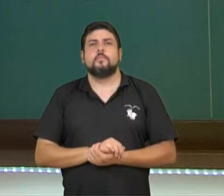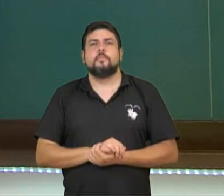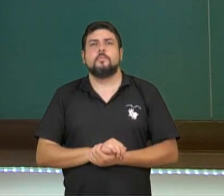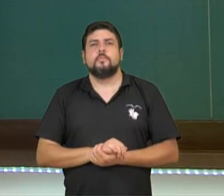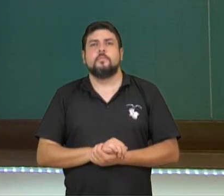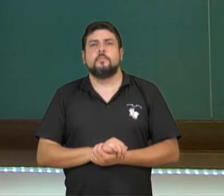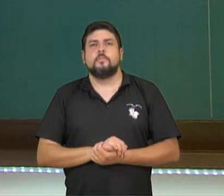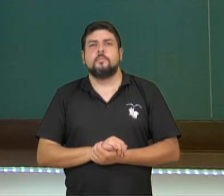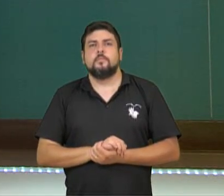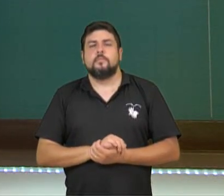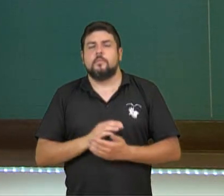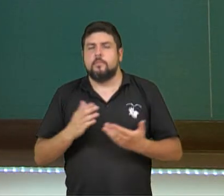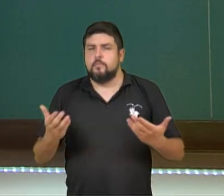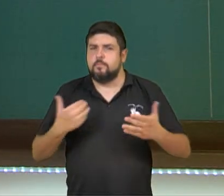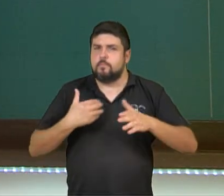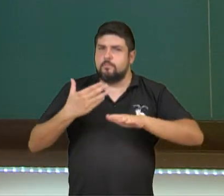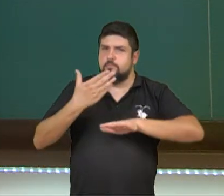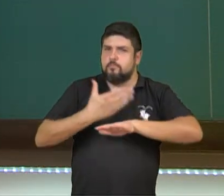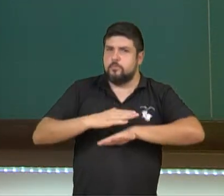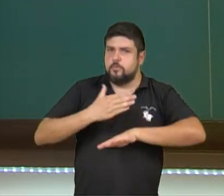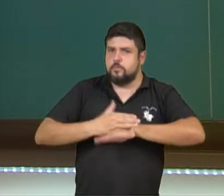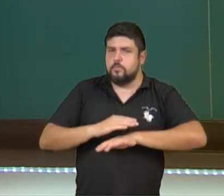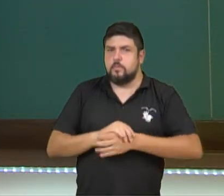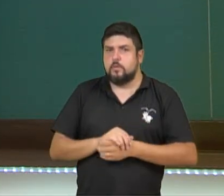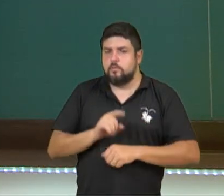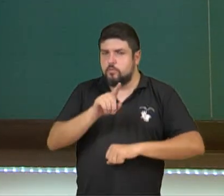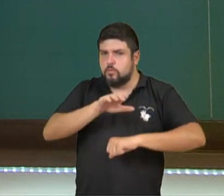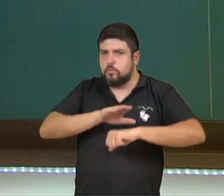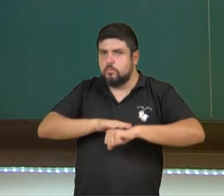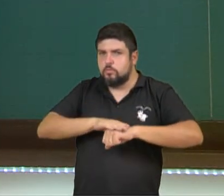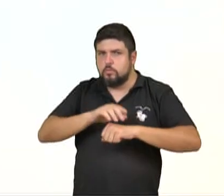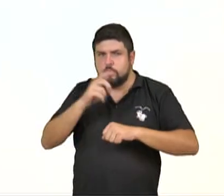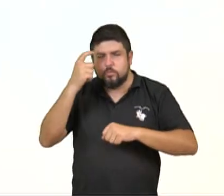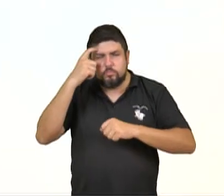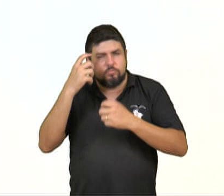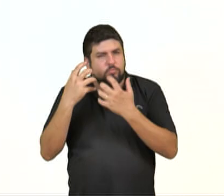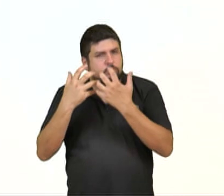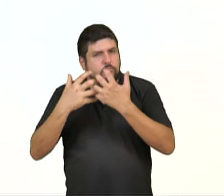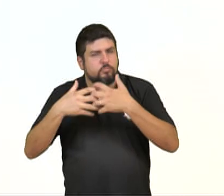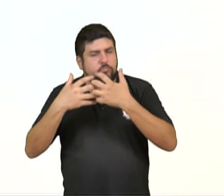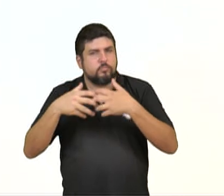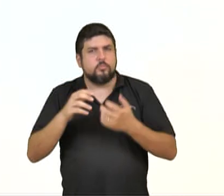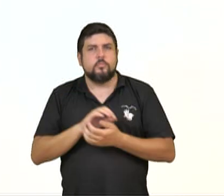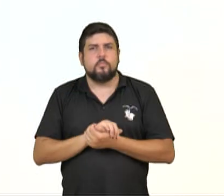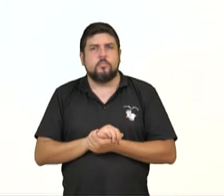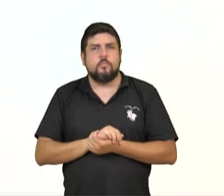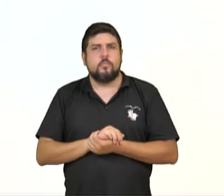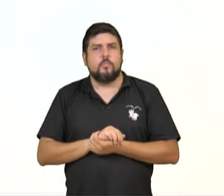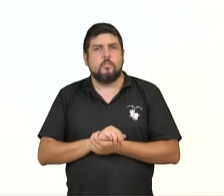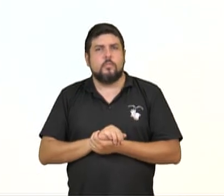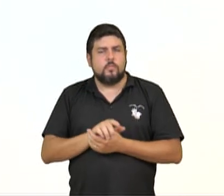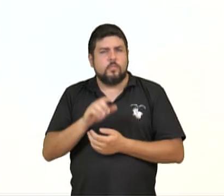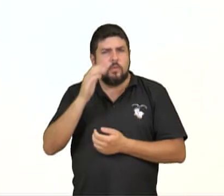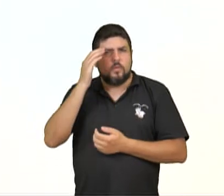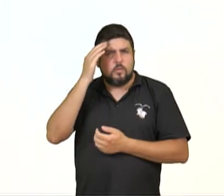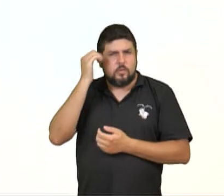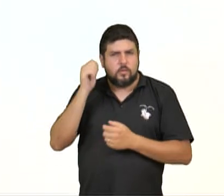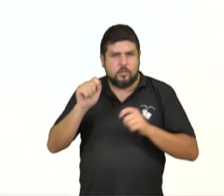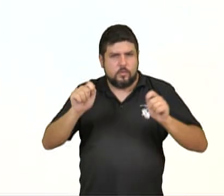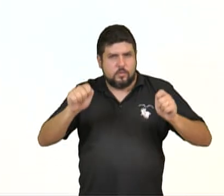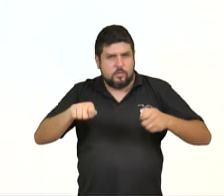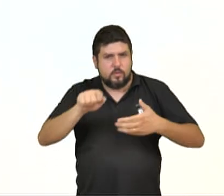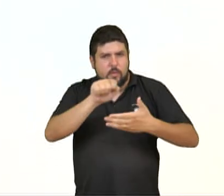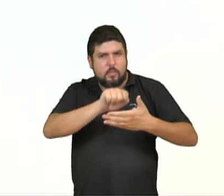Mão na massa para você. Olha aí, para você colocar a mão na massa e fazer. Você sabia que podemos representar